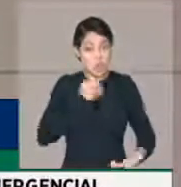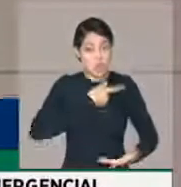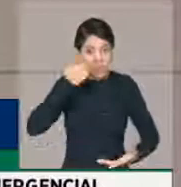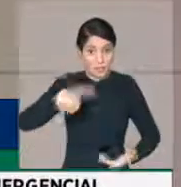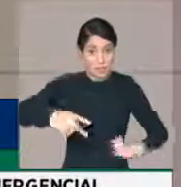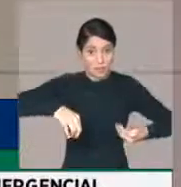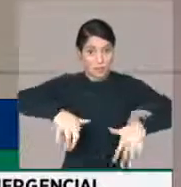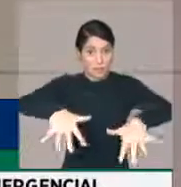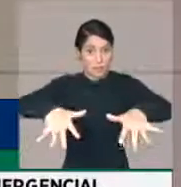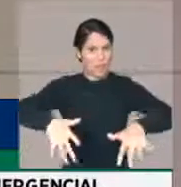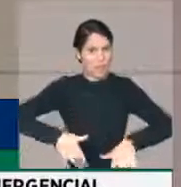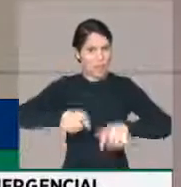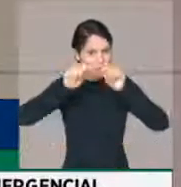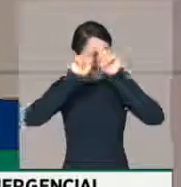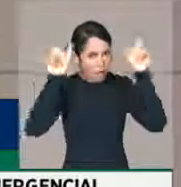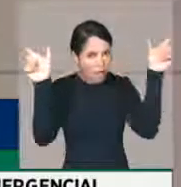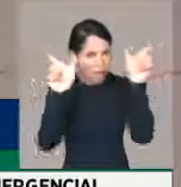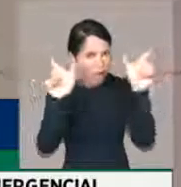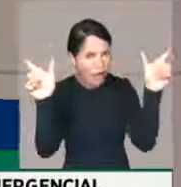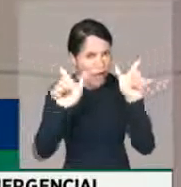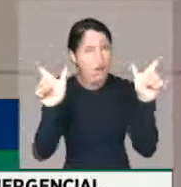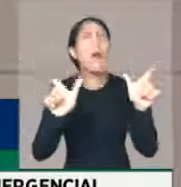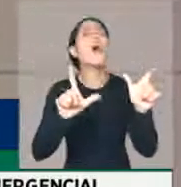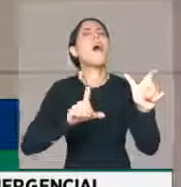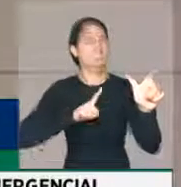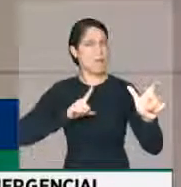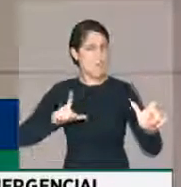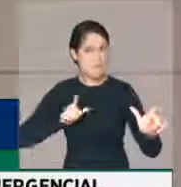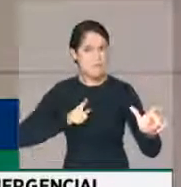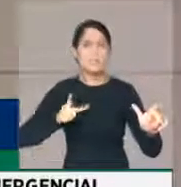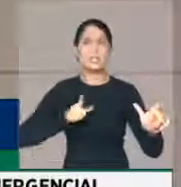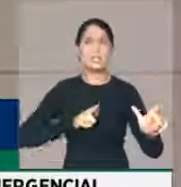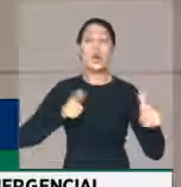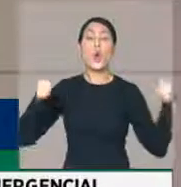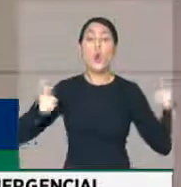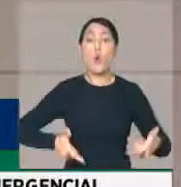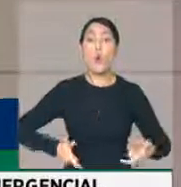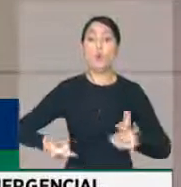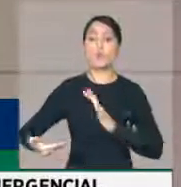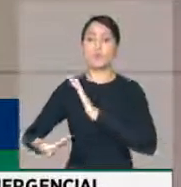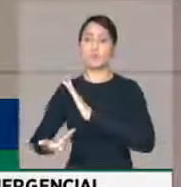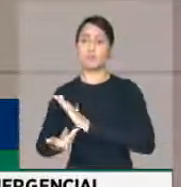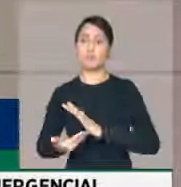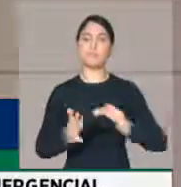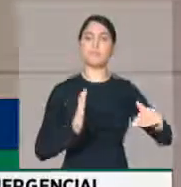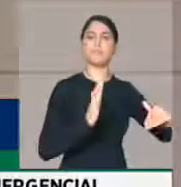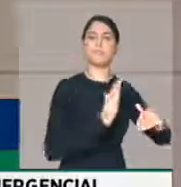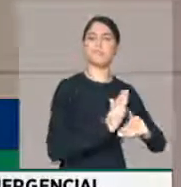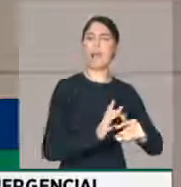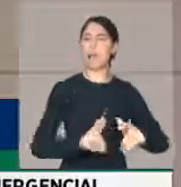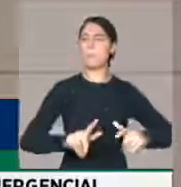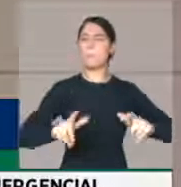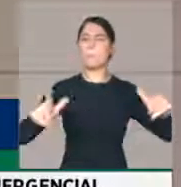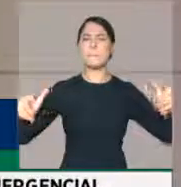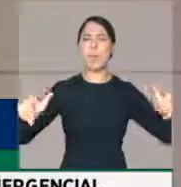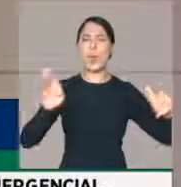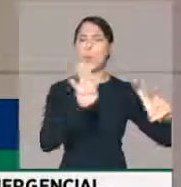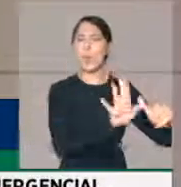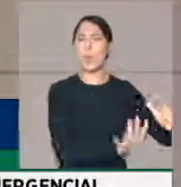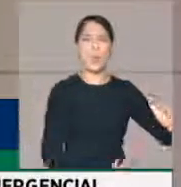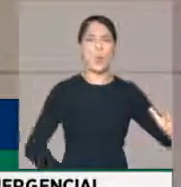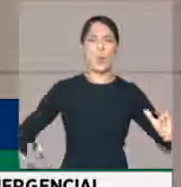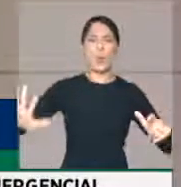está acontecendo e há, nas duas casas, uma maioria absoluta, esmagadora,